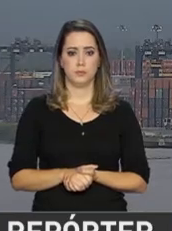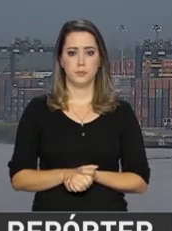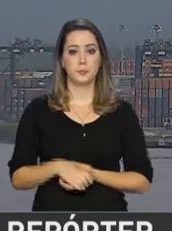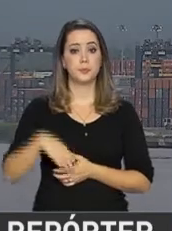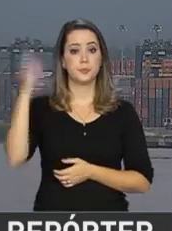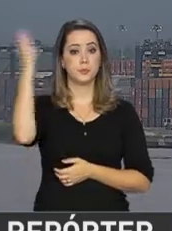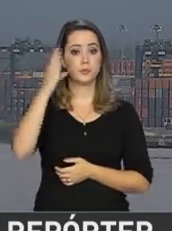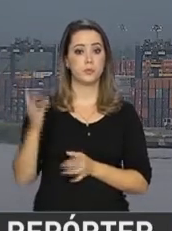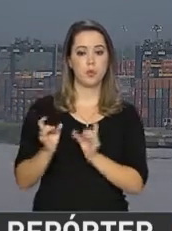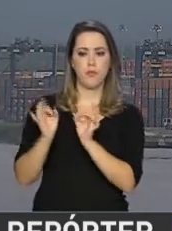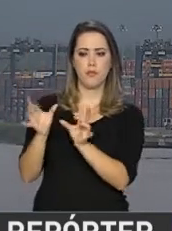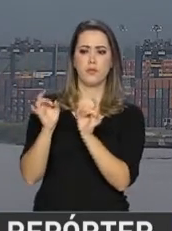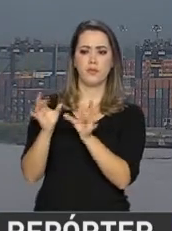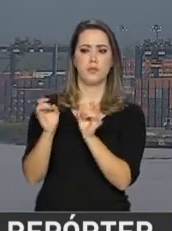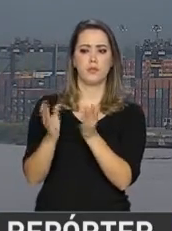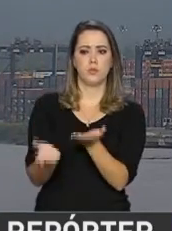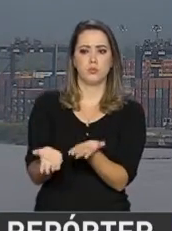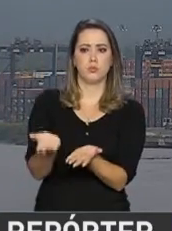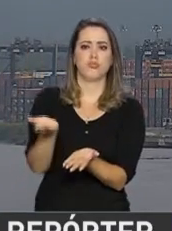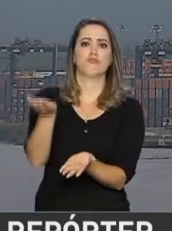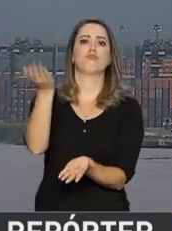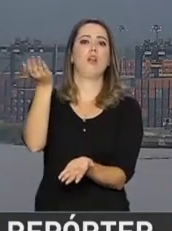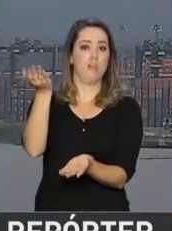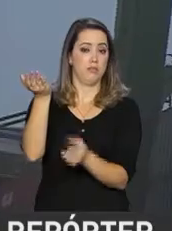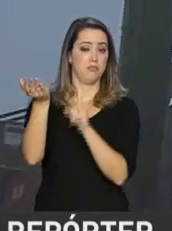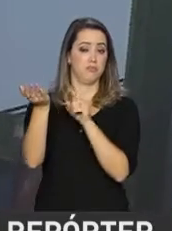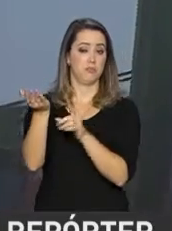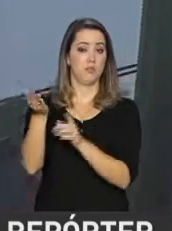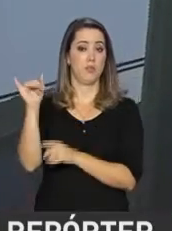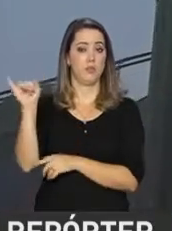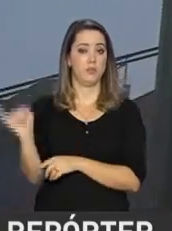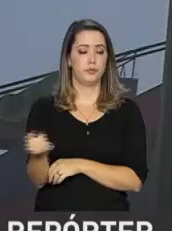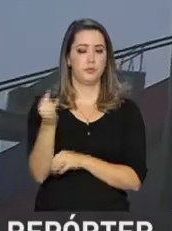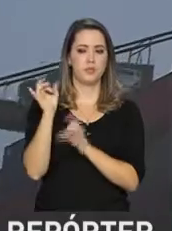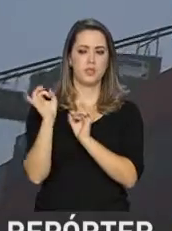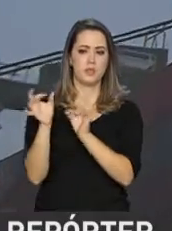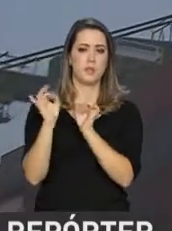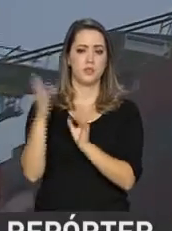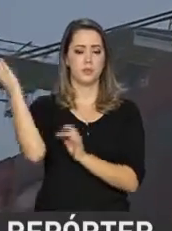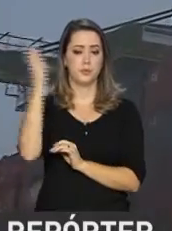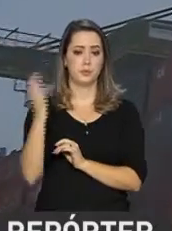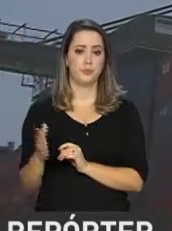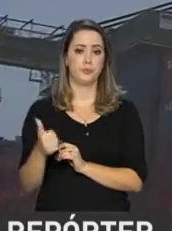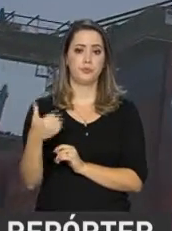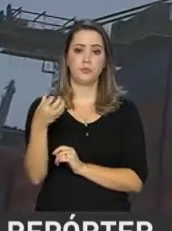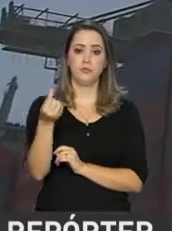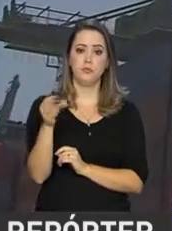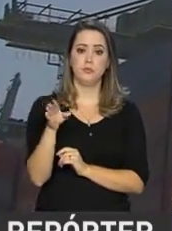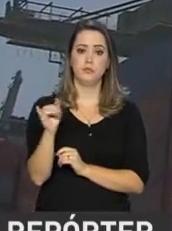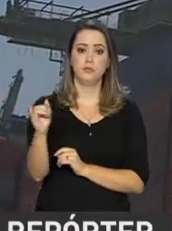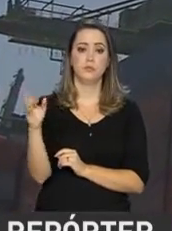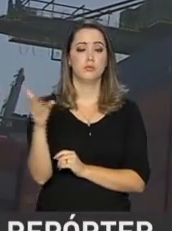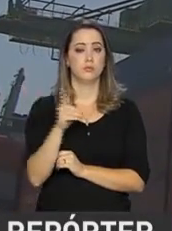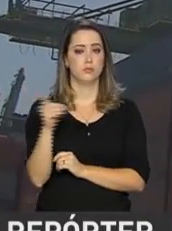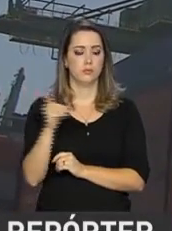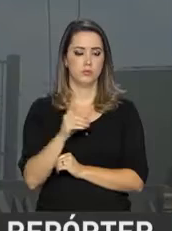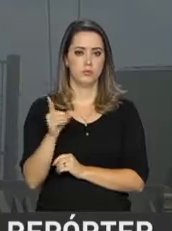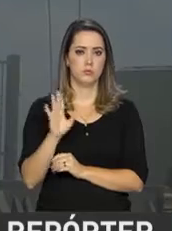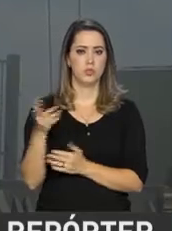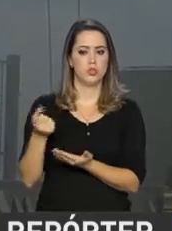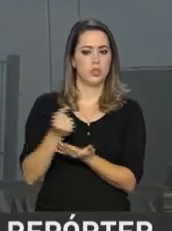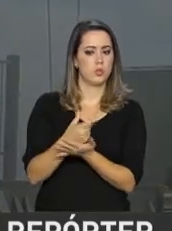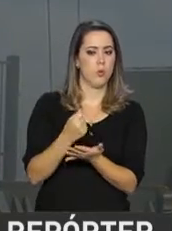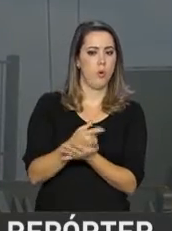O Brasil vendeu mais do que comprou no mês de janeiro. As exportações renderam para o país 16 bilhões de dólares. Já